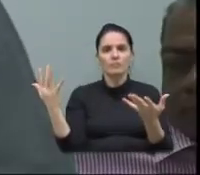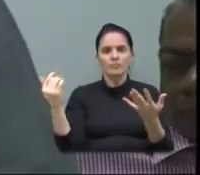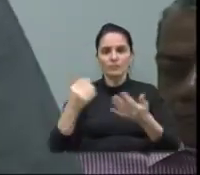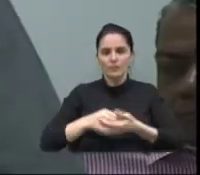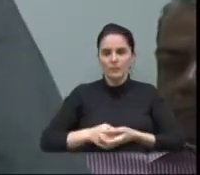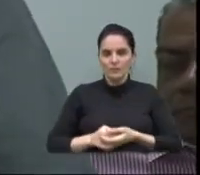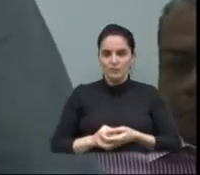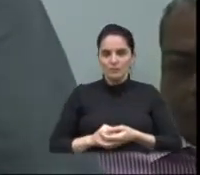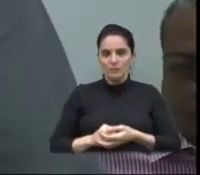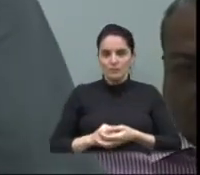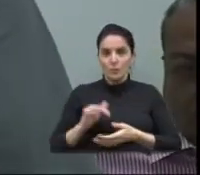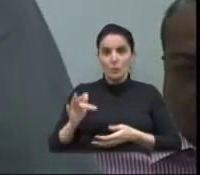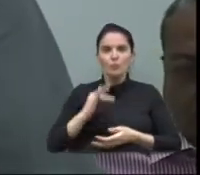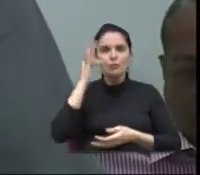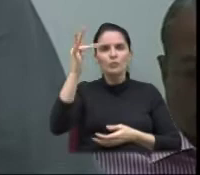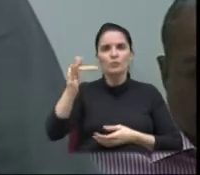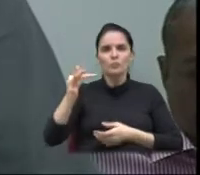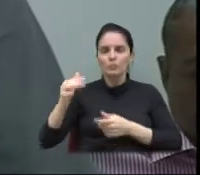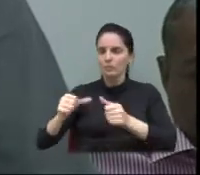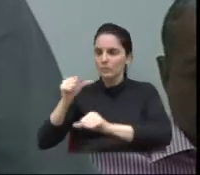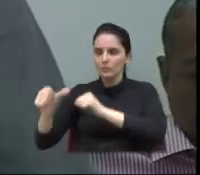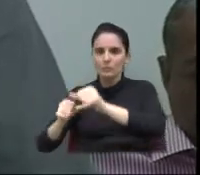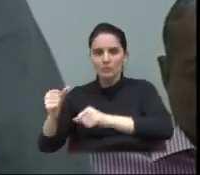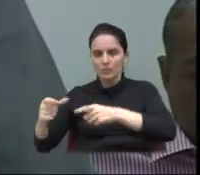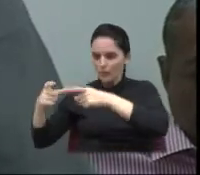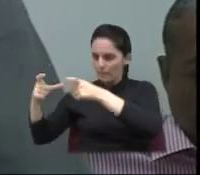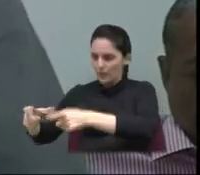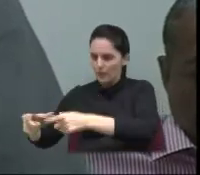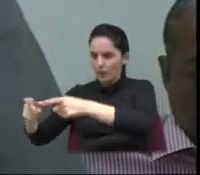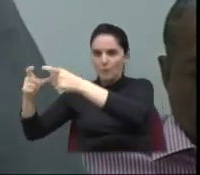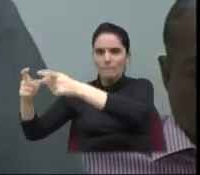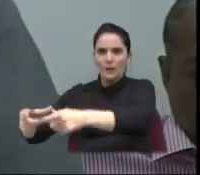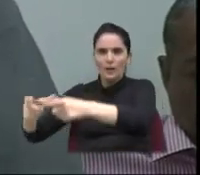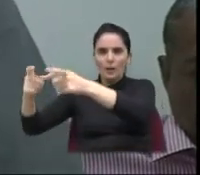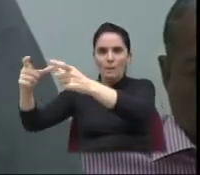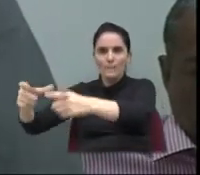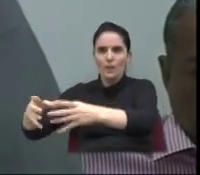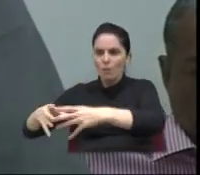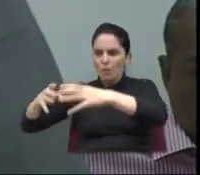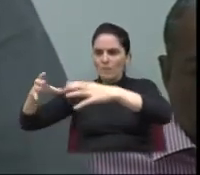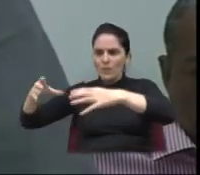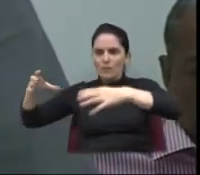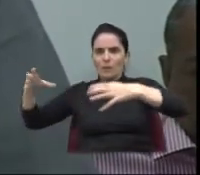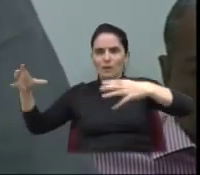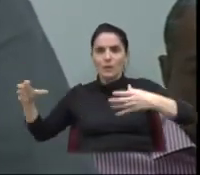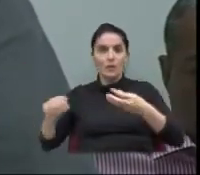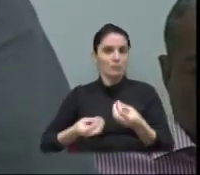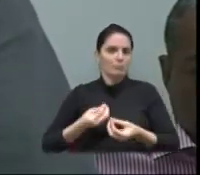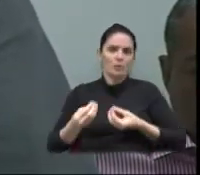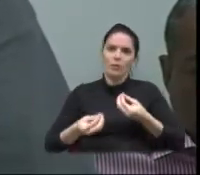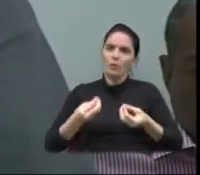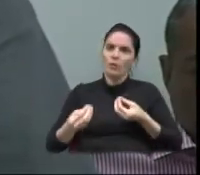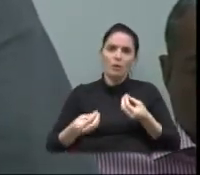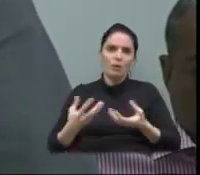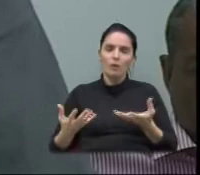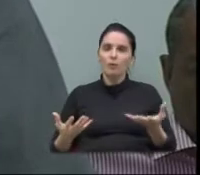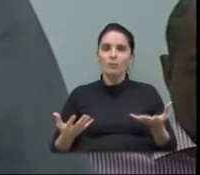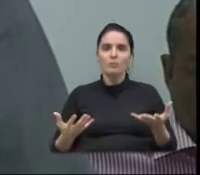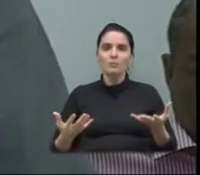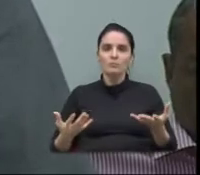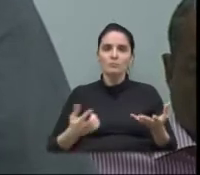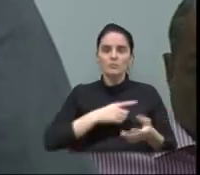ou virar alguma coisa ali. O que vai acontecer com a cidade naquele lado? Quem vai passar ali? Bom, quem mora para lá pode falar, doutora